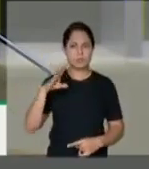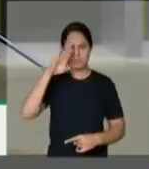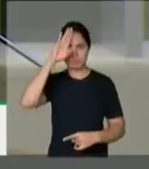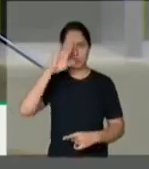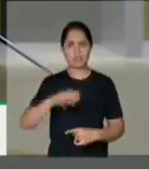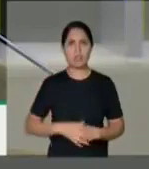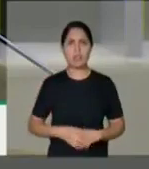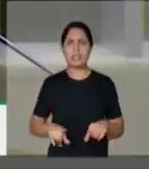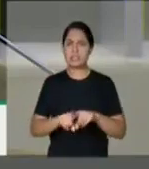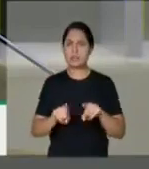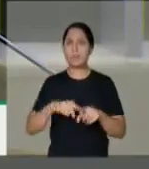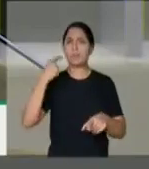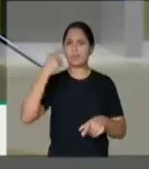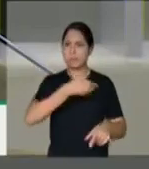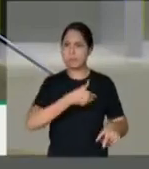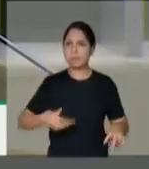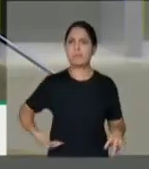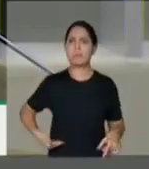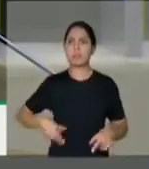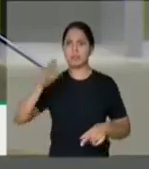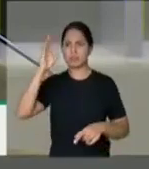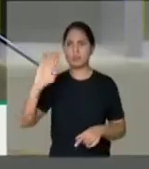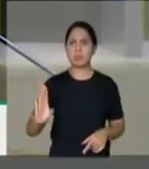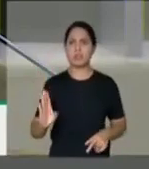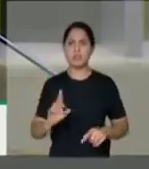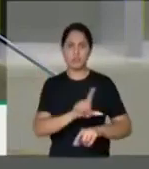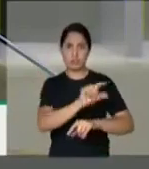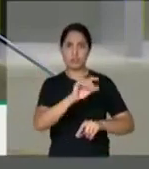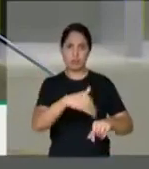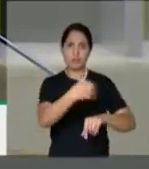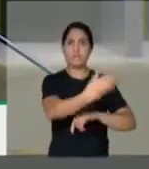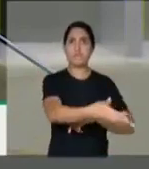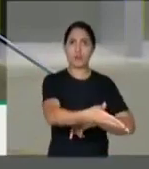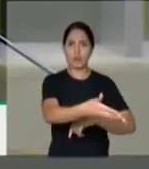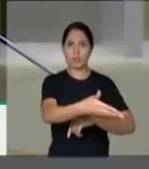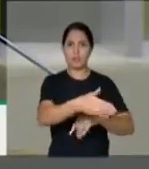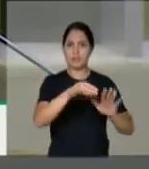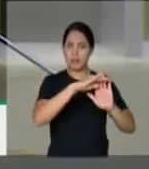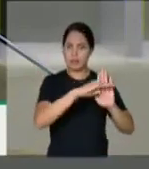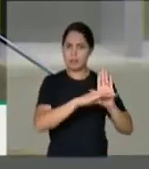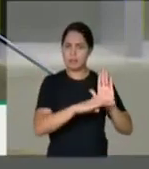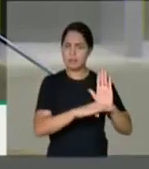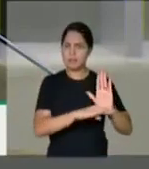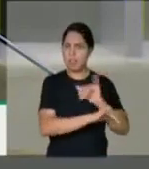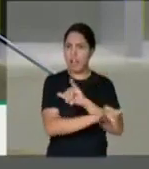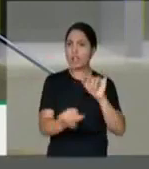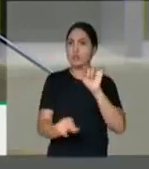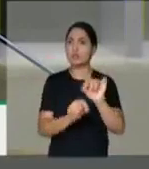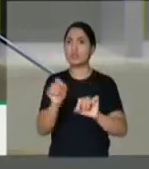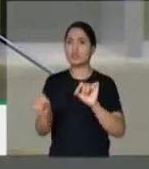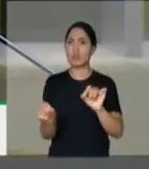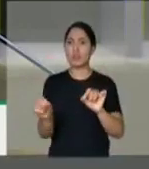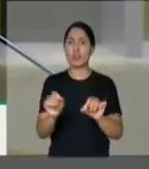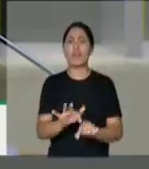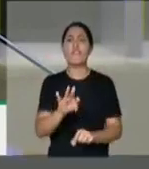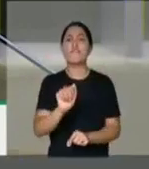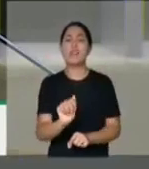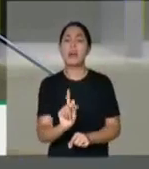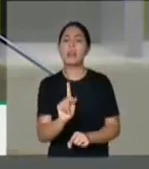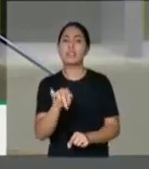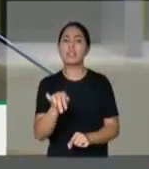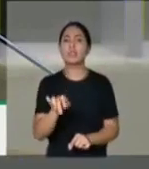O procurador-geral da República, escolhido fora da lista tríplice, deu uma declaração chamando de